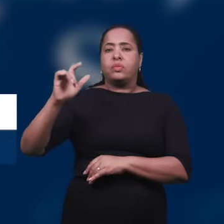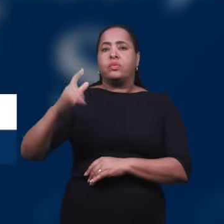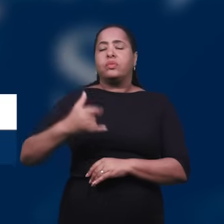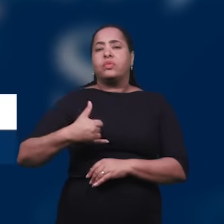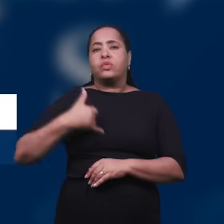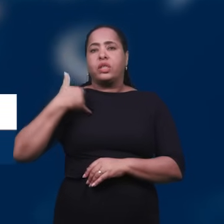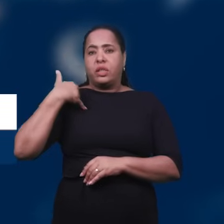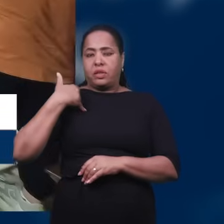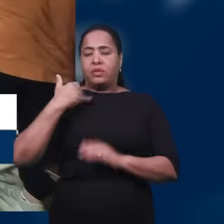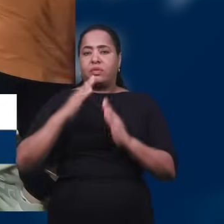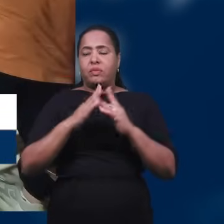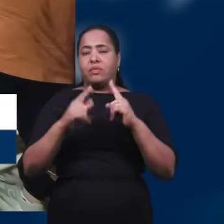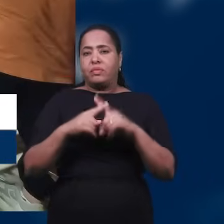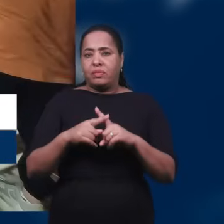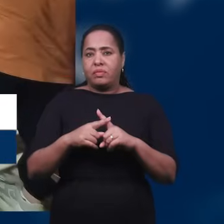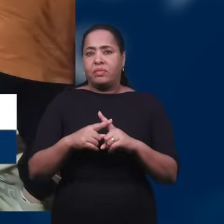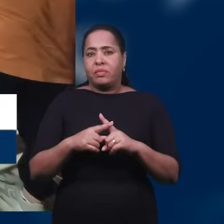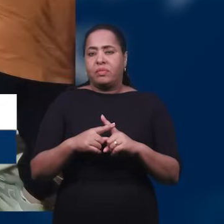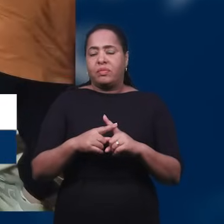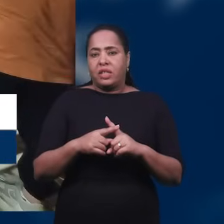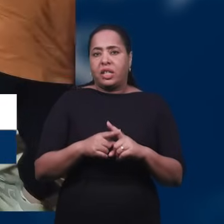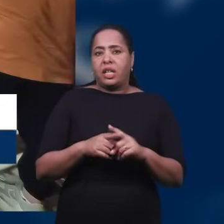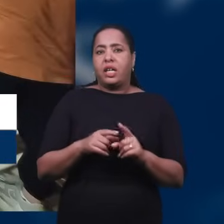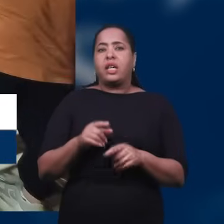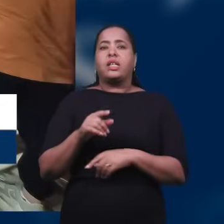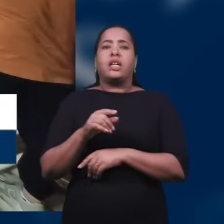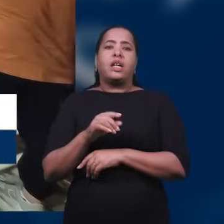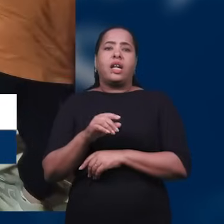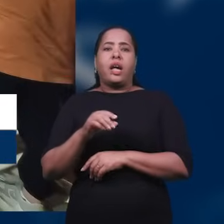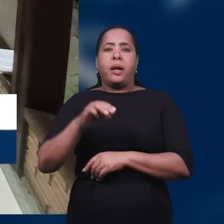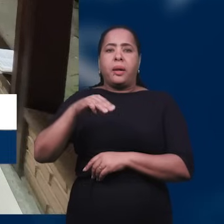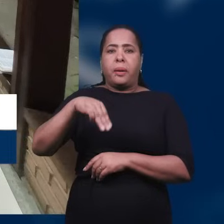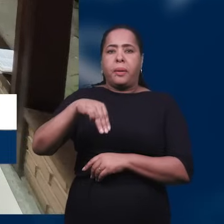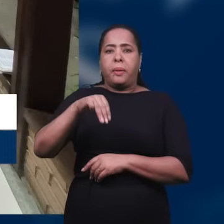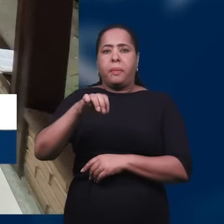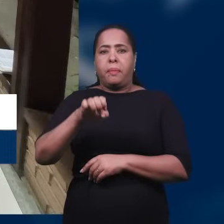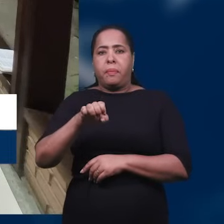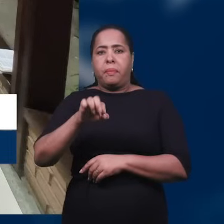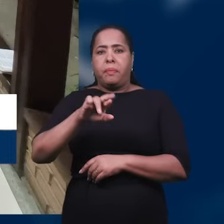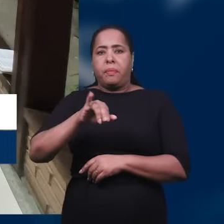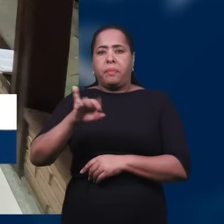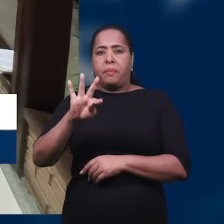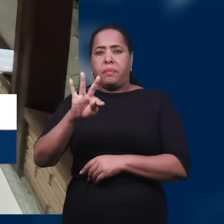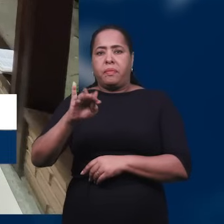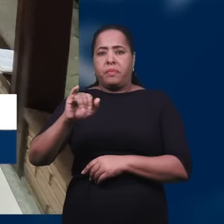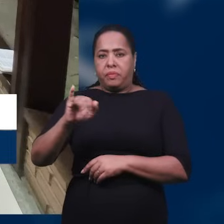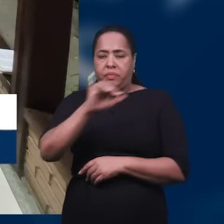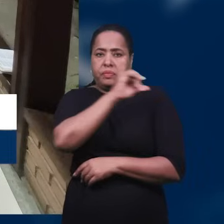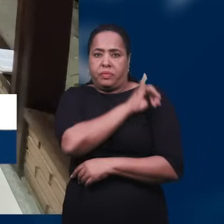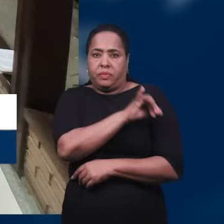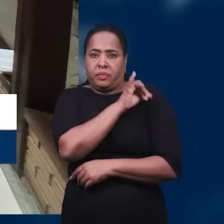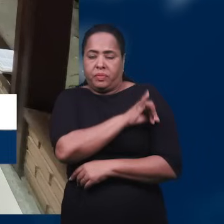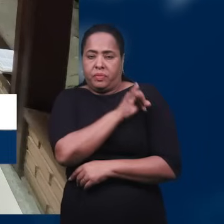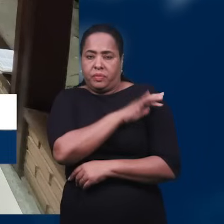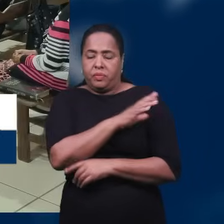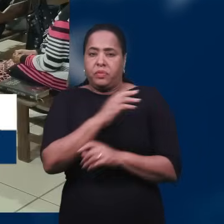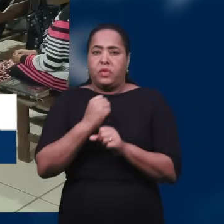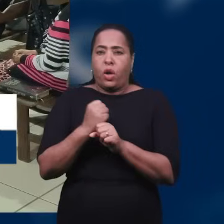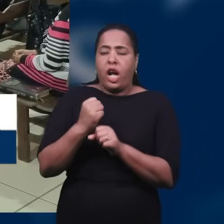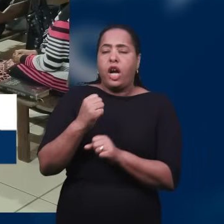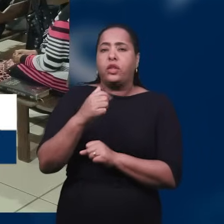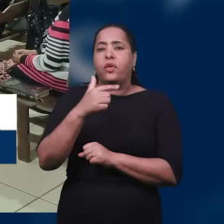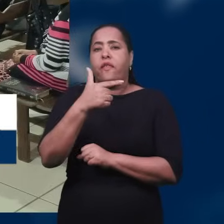da ICM Novo Rio em São João de Meriti, onde a igreja completou 23